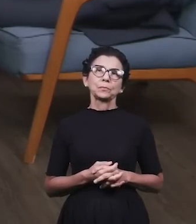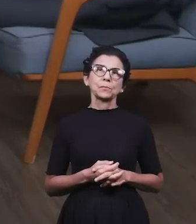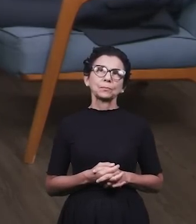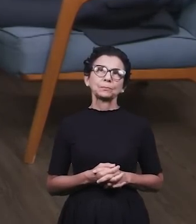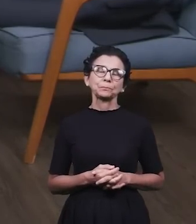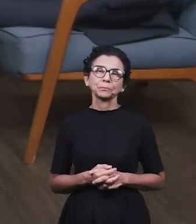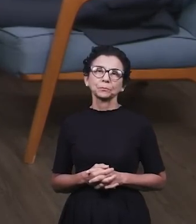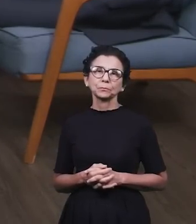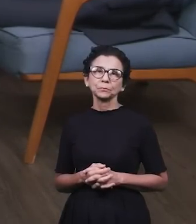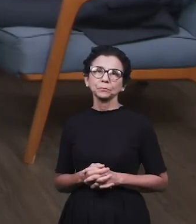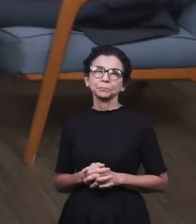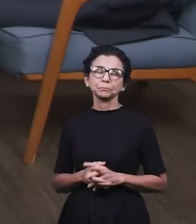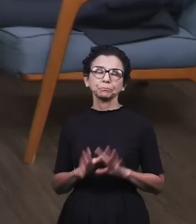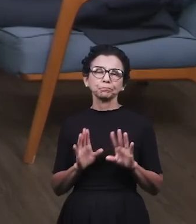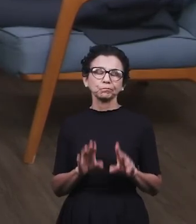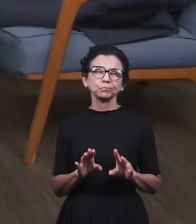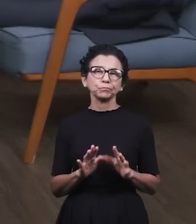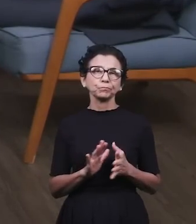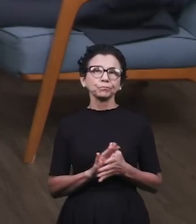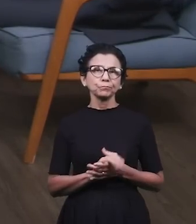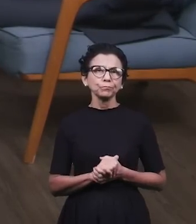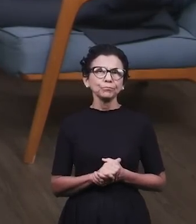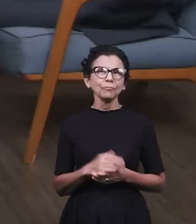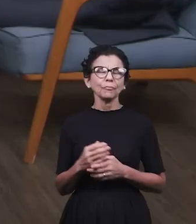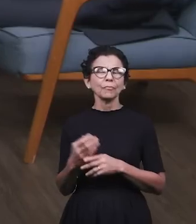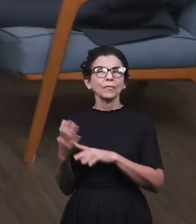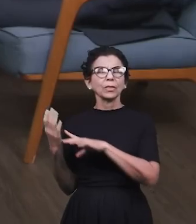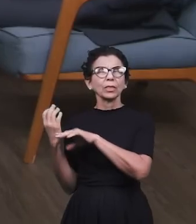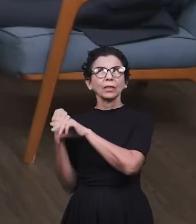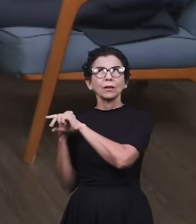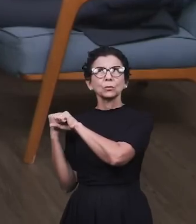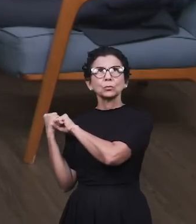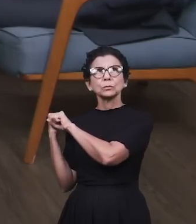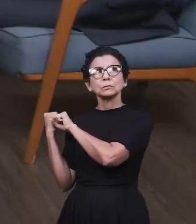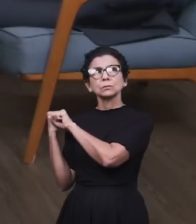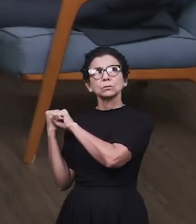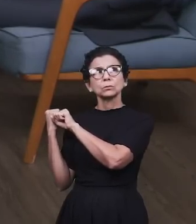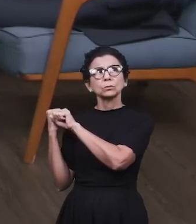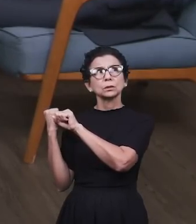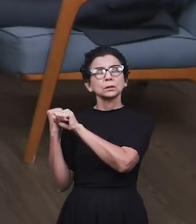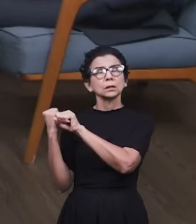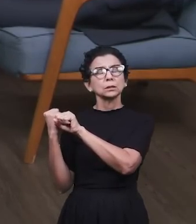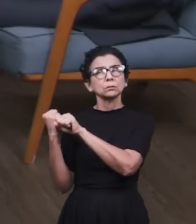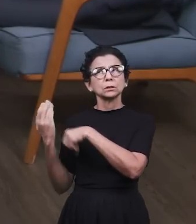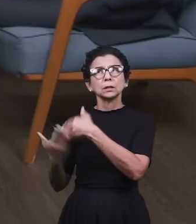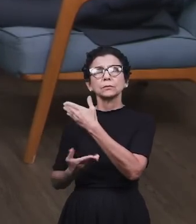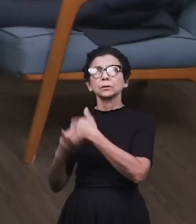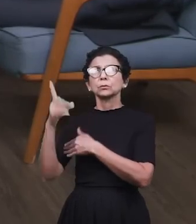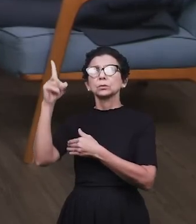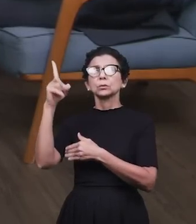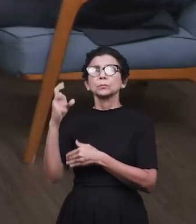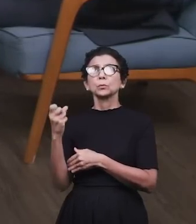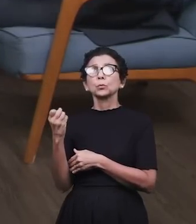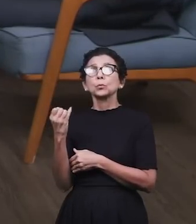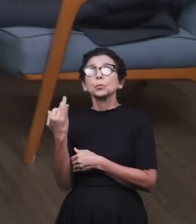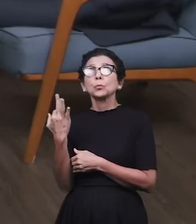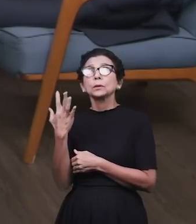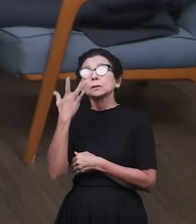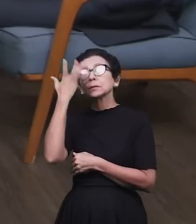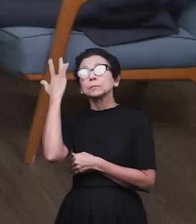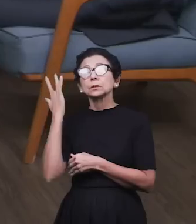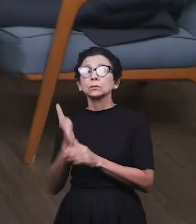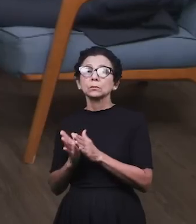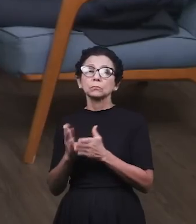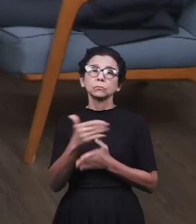Estou falando muito, mas vou encerrar. Nessa caminhada há tantos anos, quantos que ficaram pelo caminho? Na palavra nós vemos